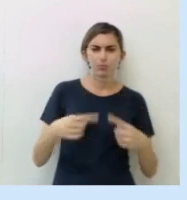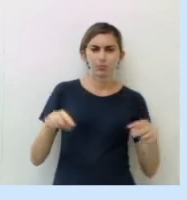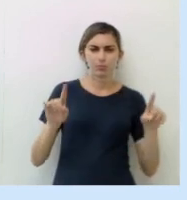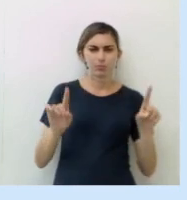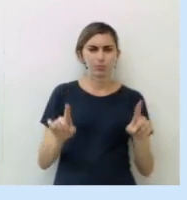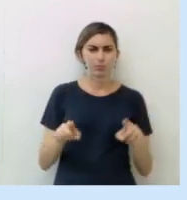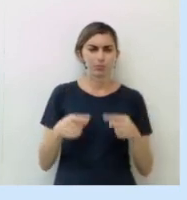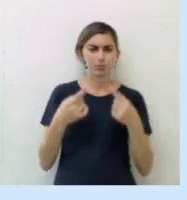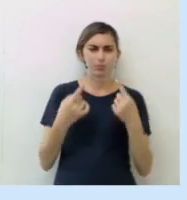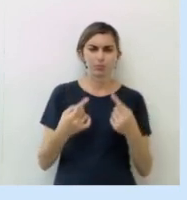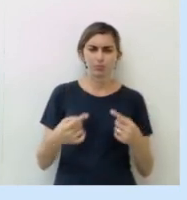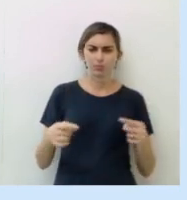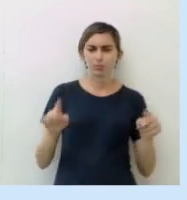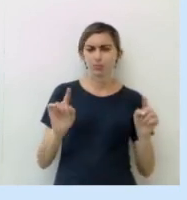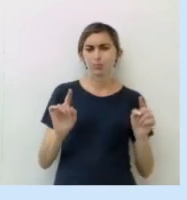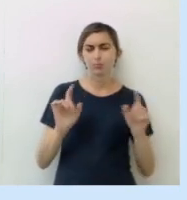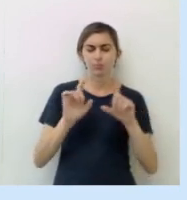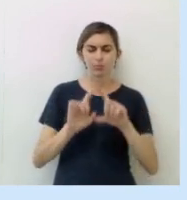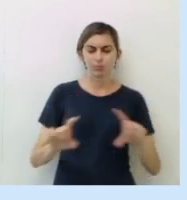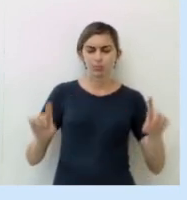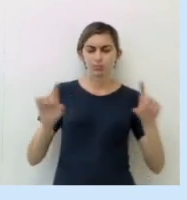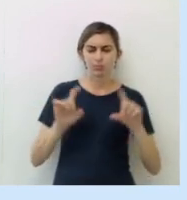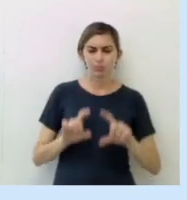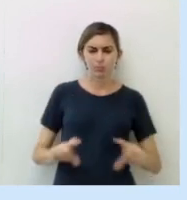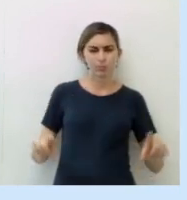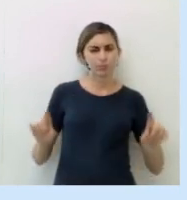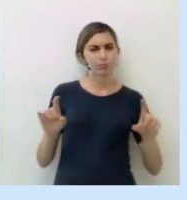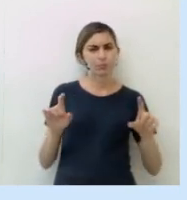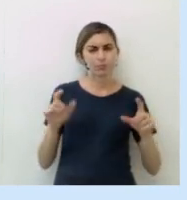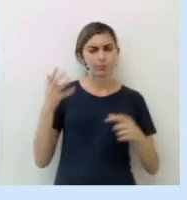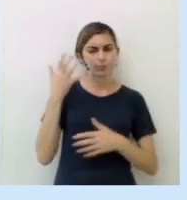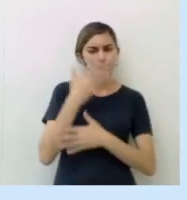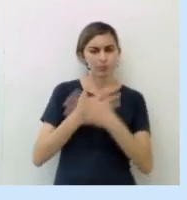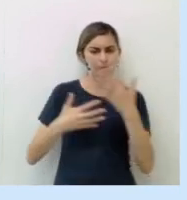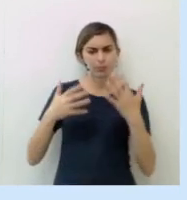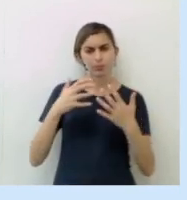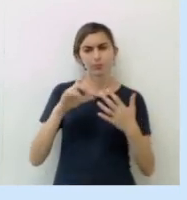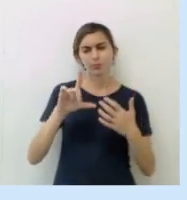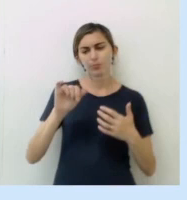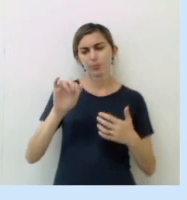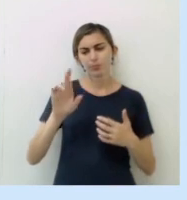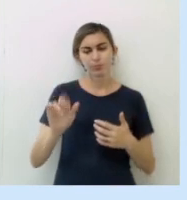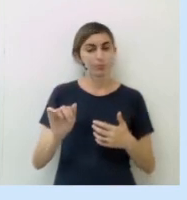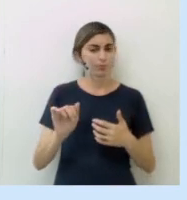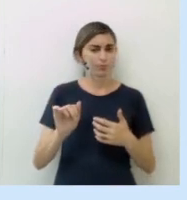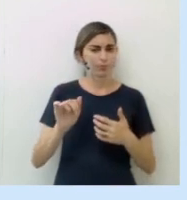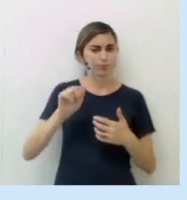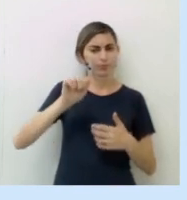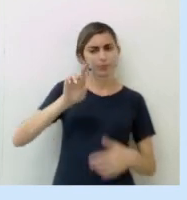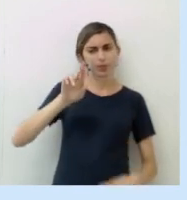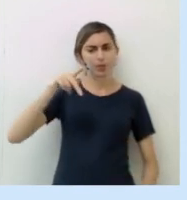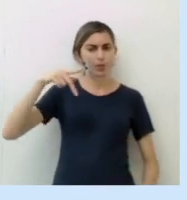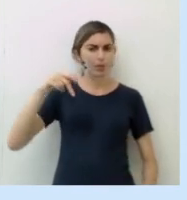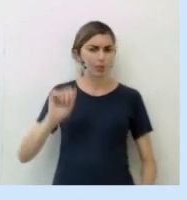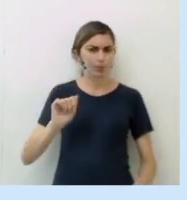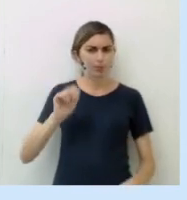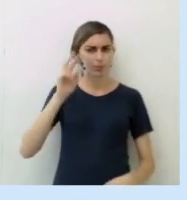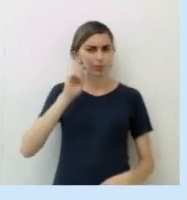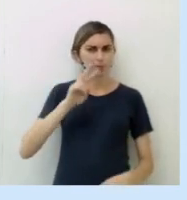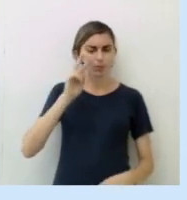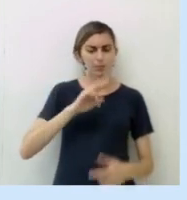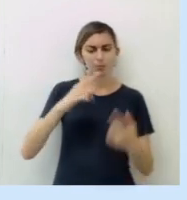musicalidade, os versos eram declamados ao som da lira, a harpa. E lembrar